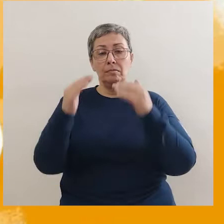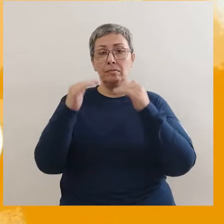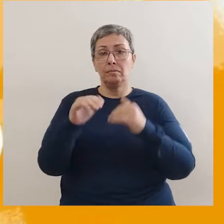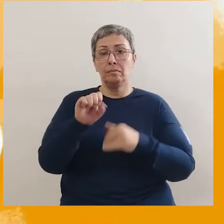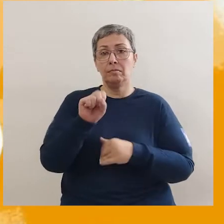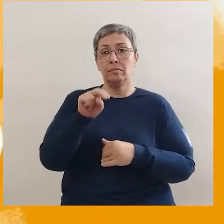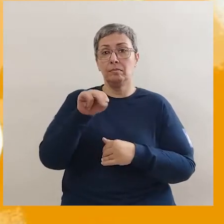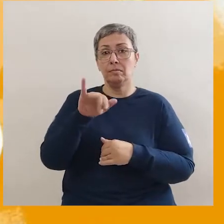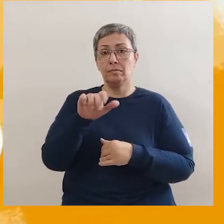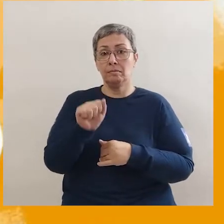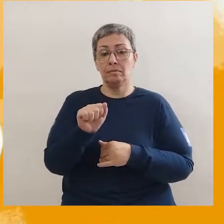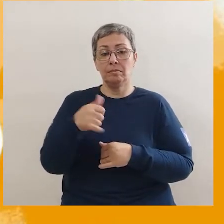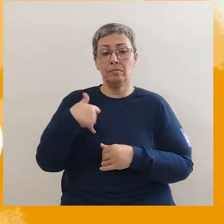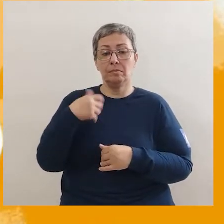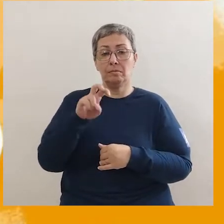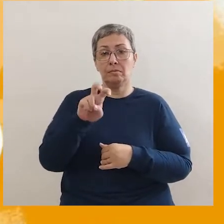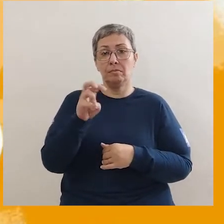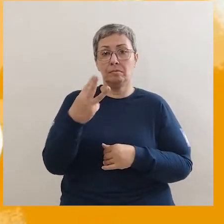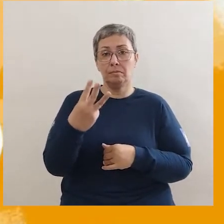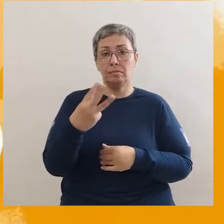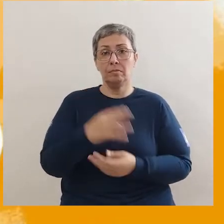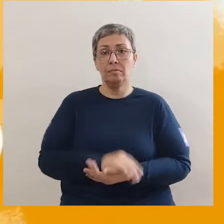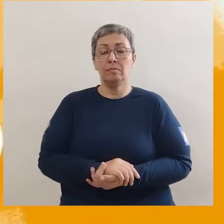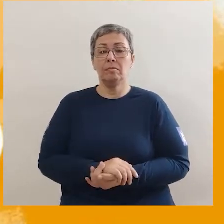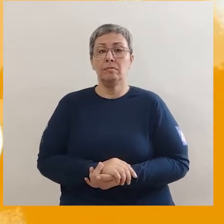Sônia, 53 anos.